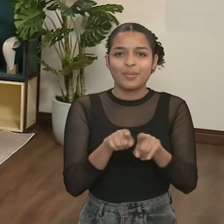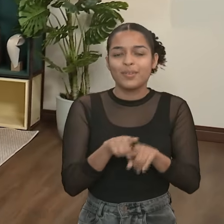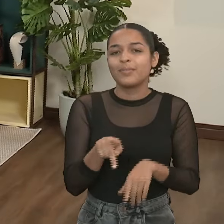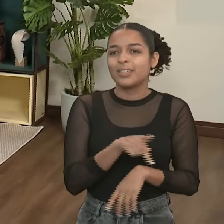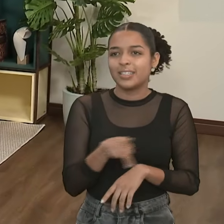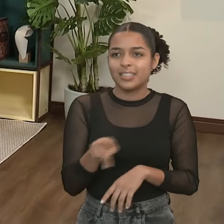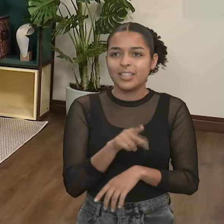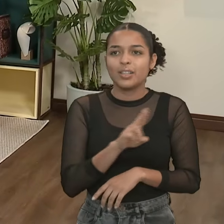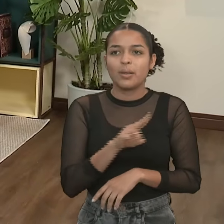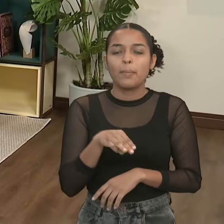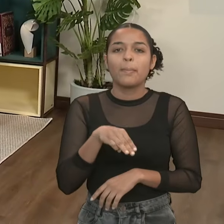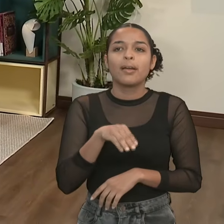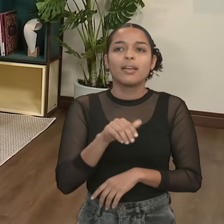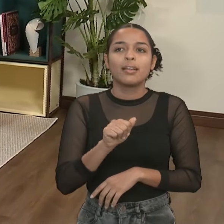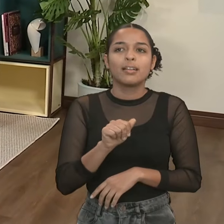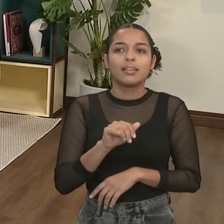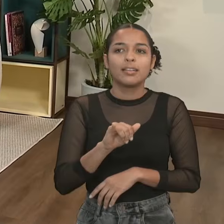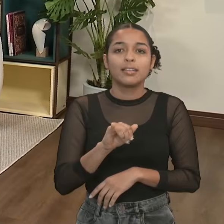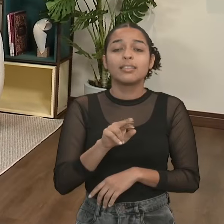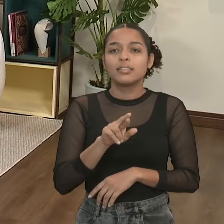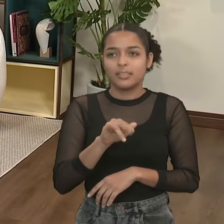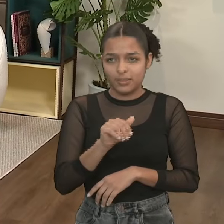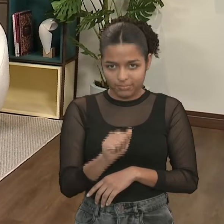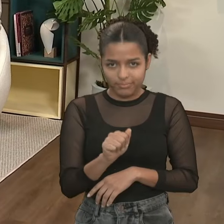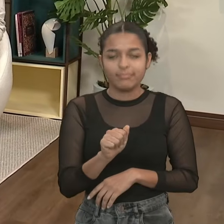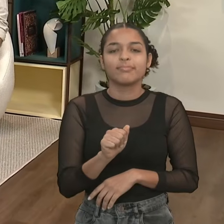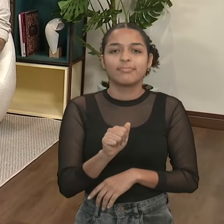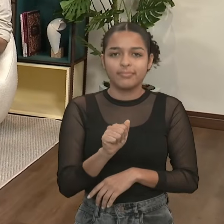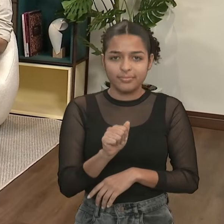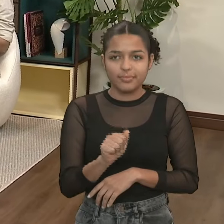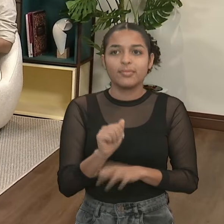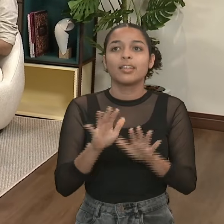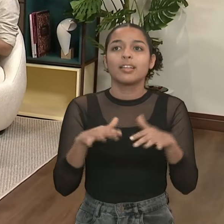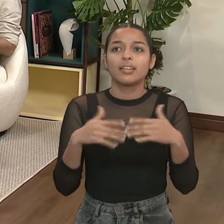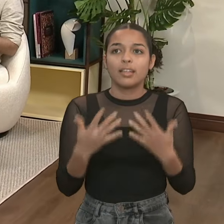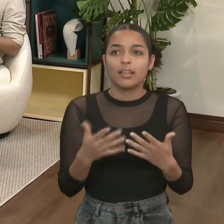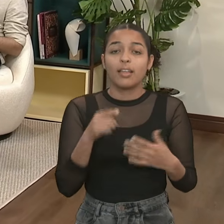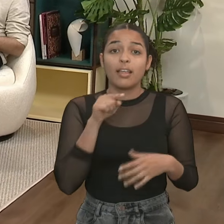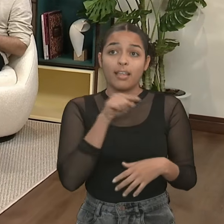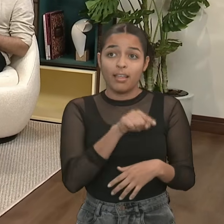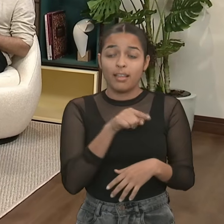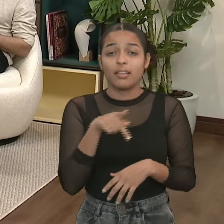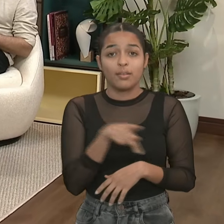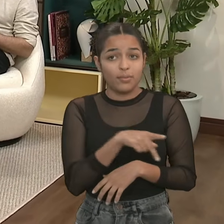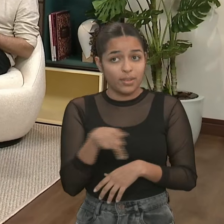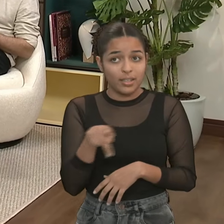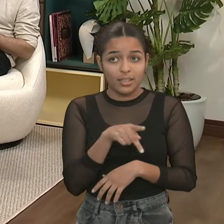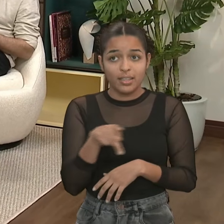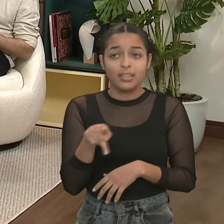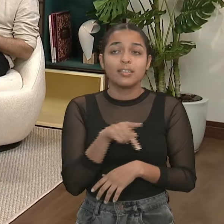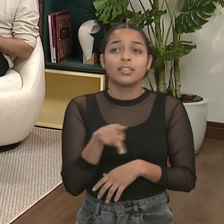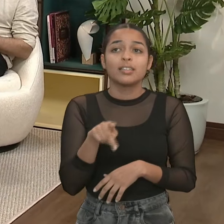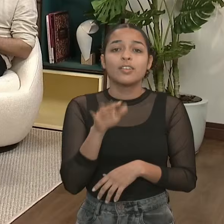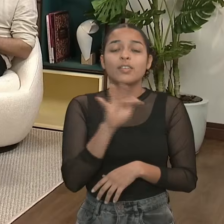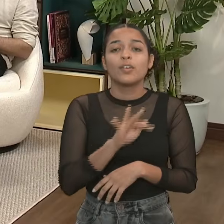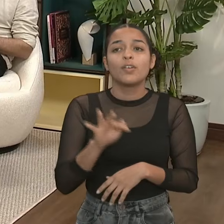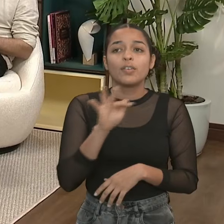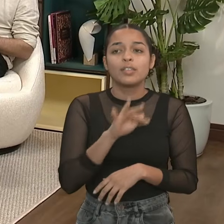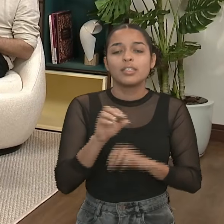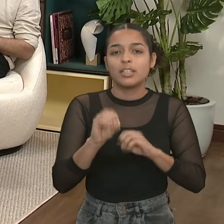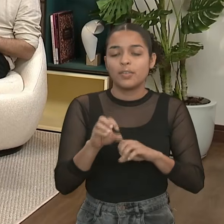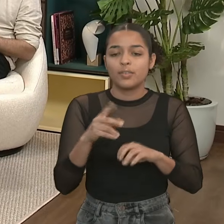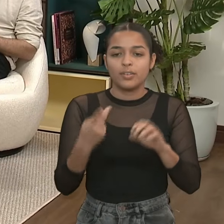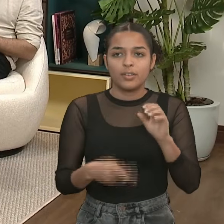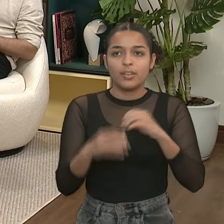da Faculdade de Educação aqui da UFG. Seja muito bem-vinda. Obrigada, Cássio. Prazer recebê-la aqui novamente no nosso estúdio. E